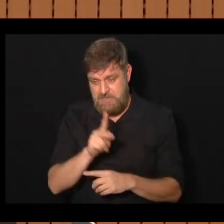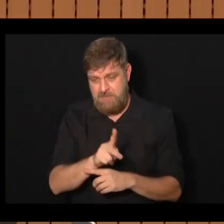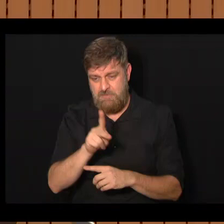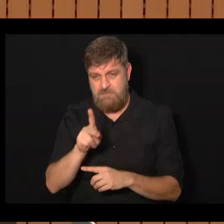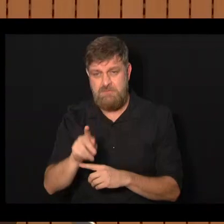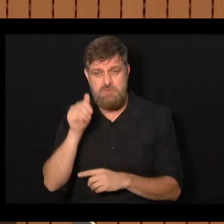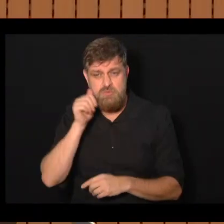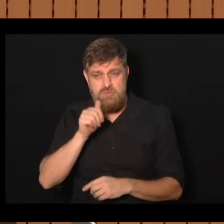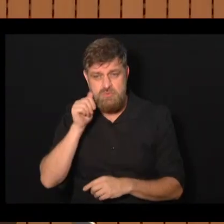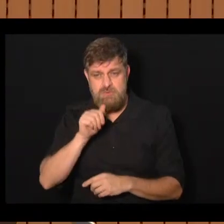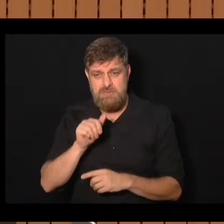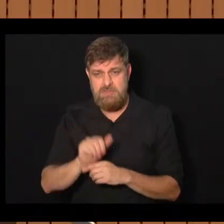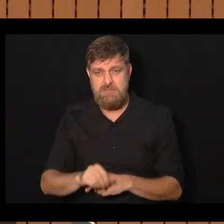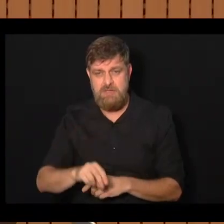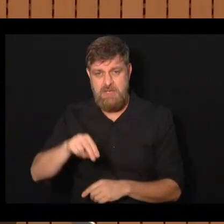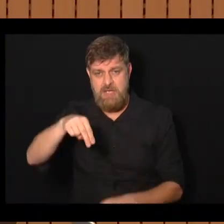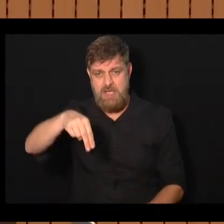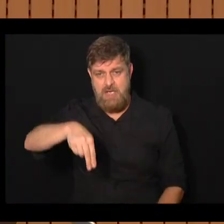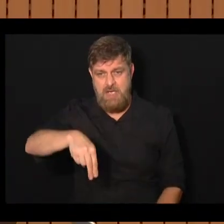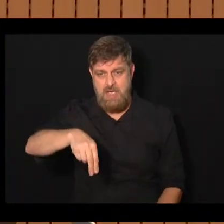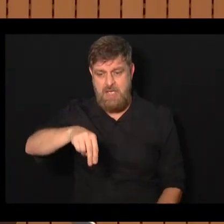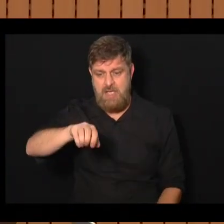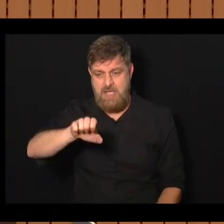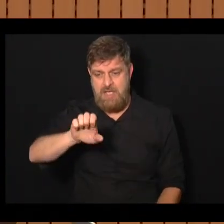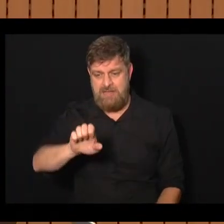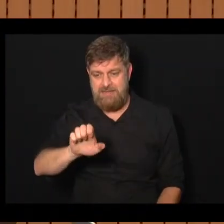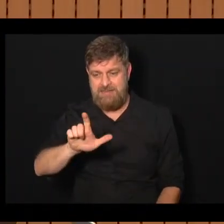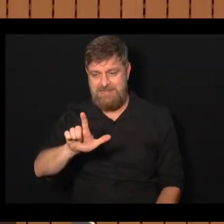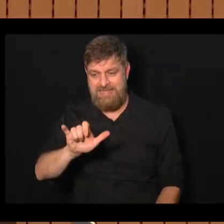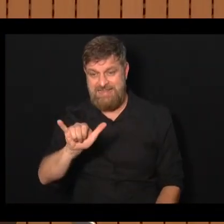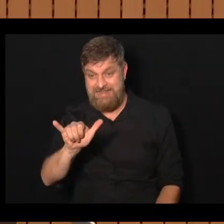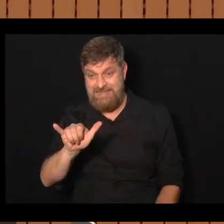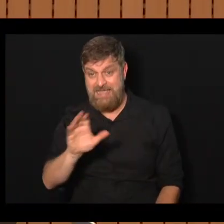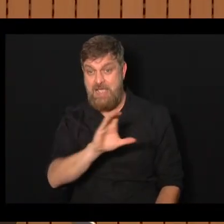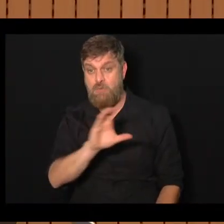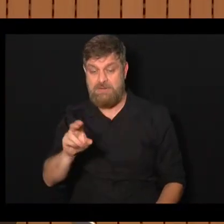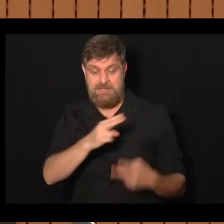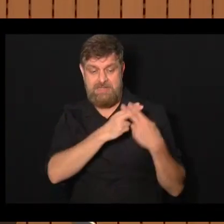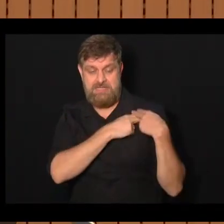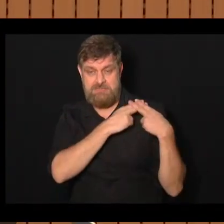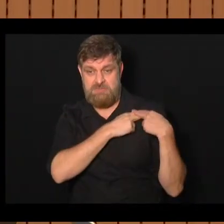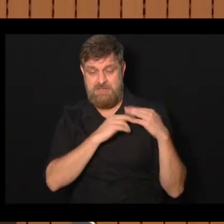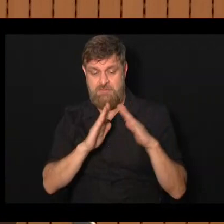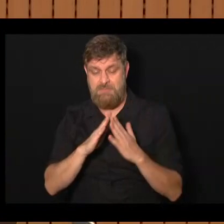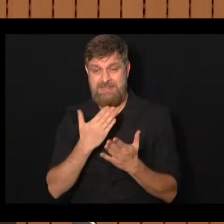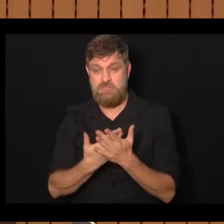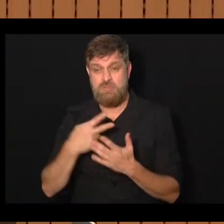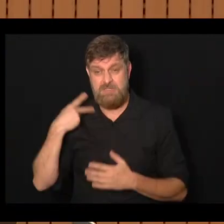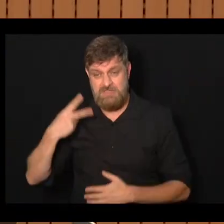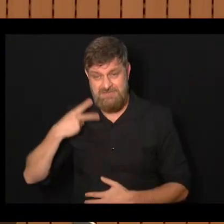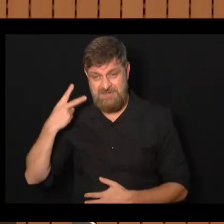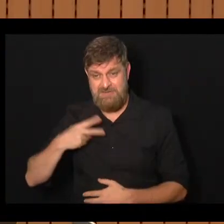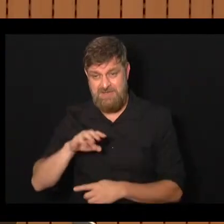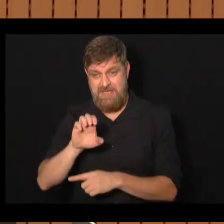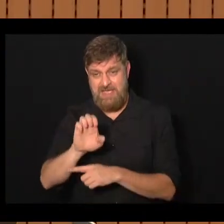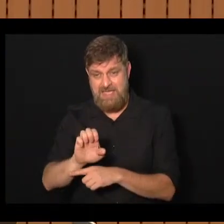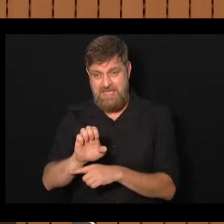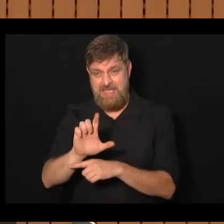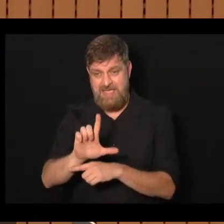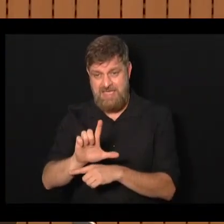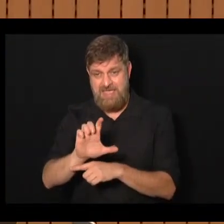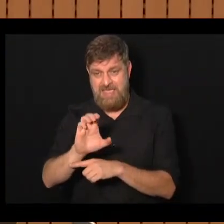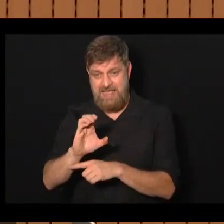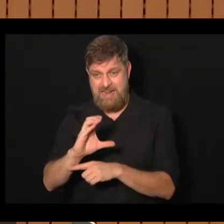senhora professora Nelly Monteiro, que é coordenadora da Elecamp, e que, com sua eficácia profissional, mesmo com